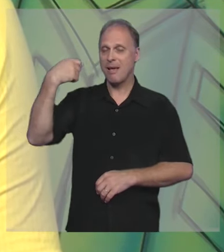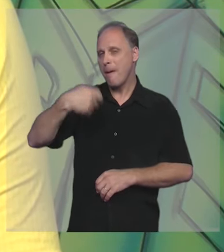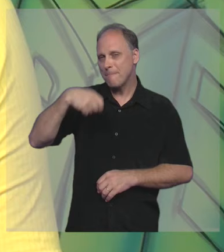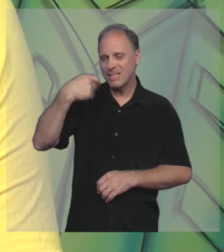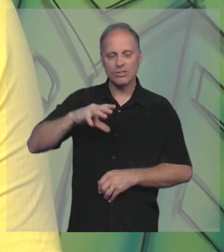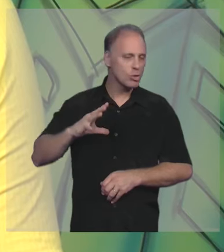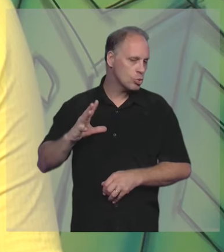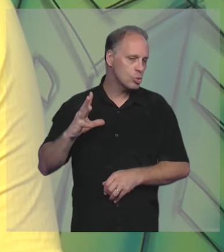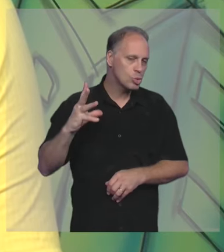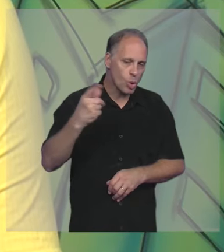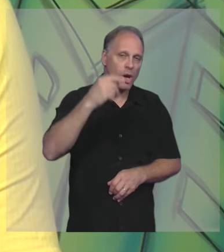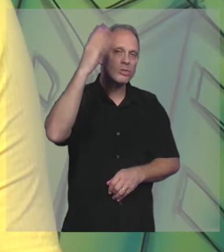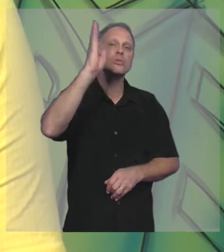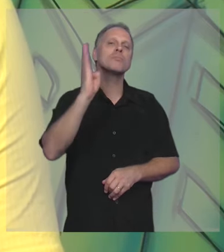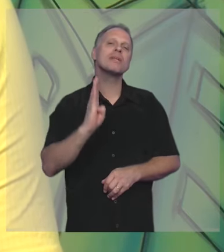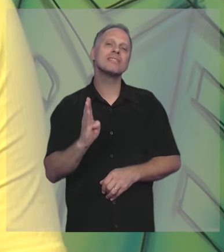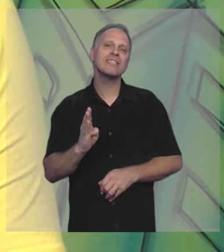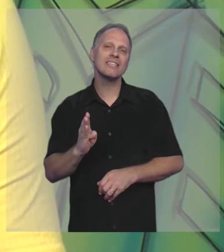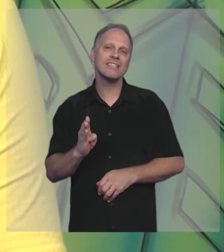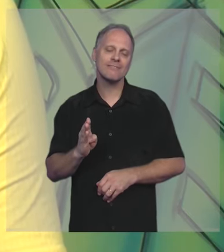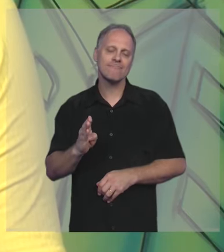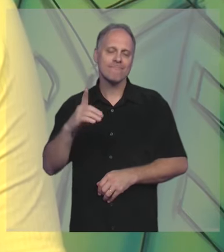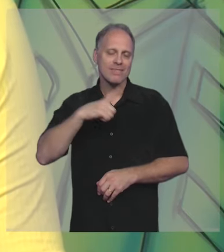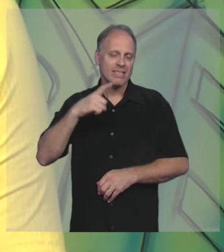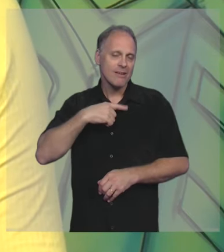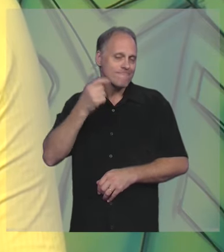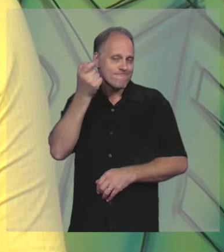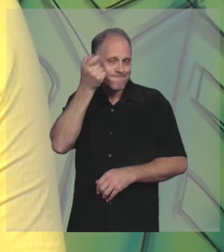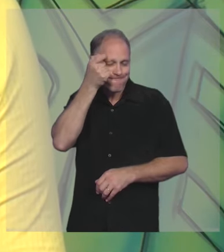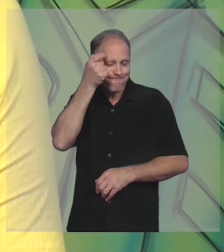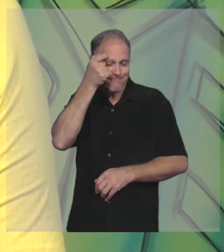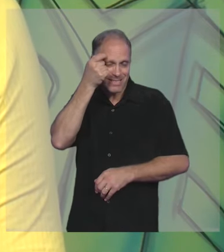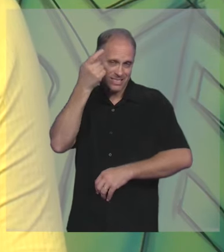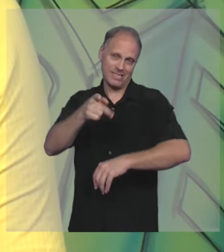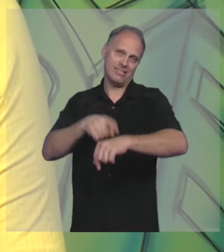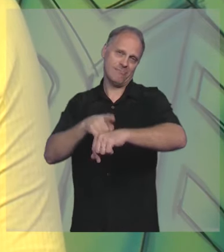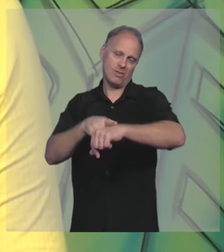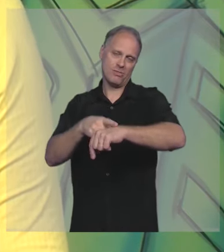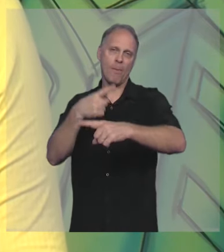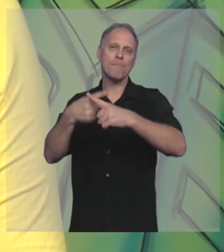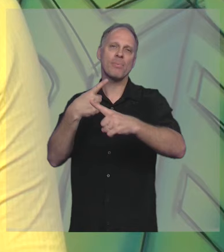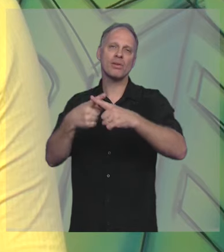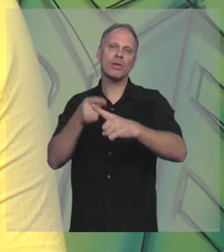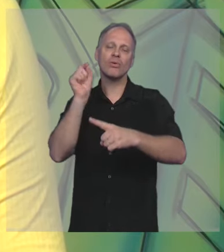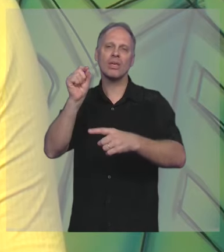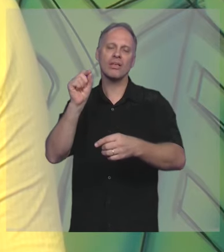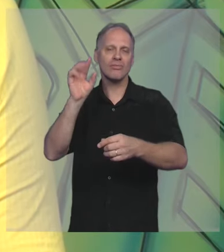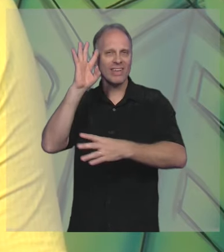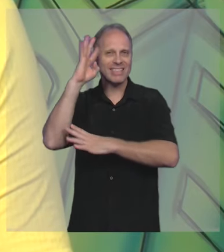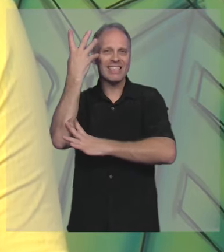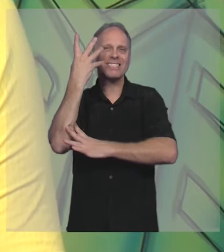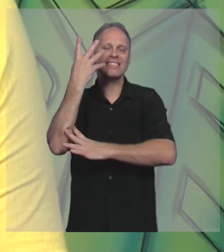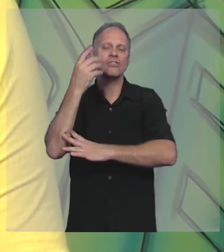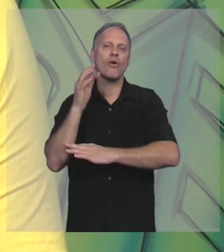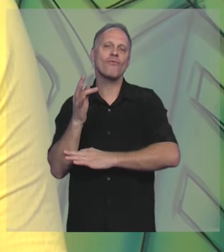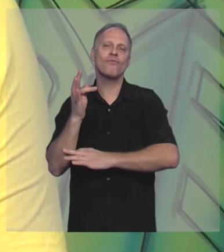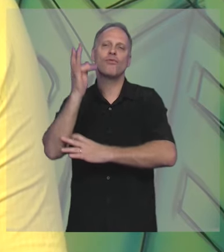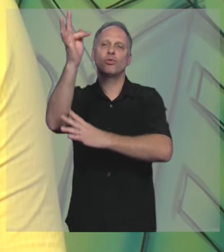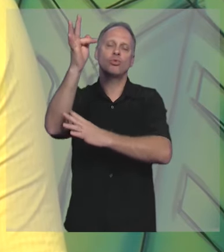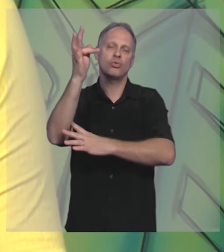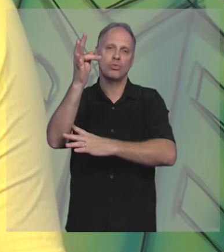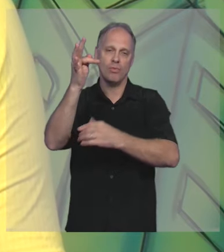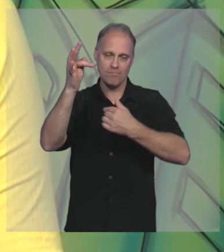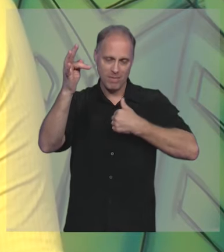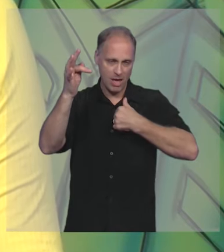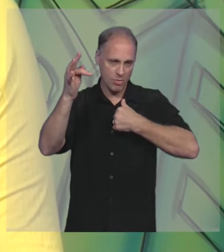vamos precisar que todos os brasileiros tenham muita consciência nesse momento, porque o que você vai estar decidindo é o